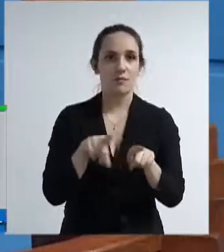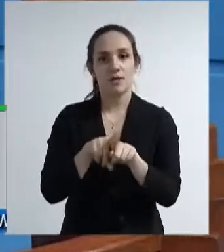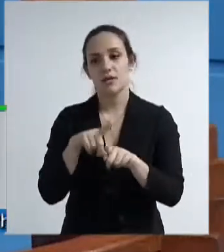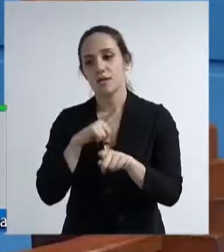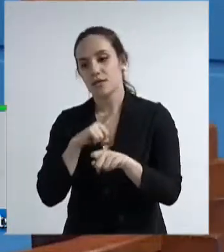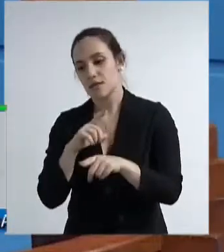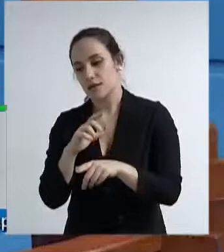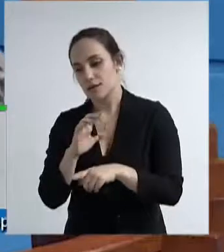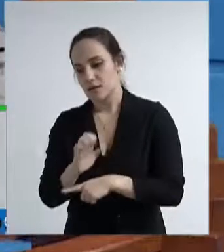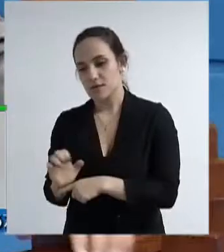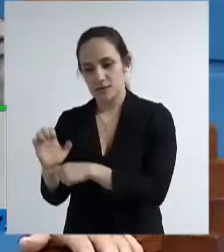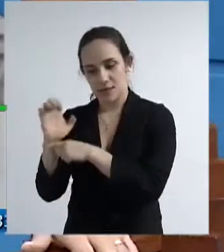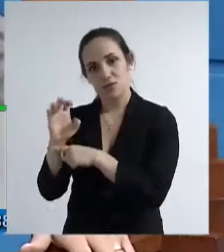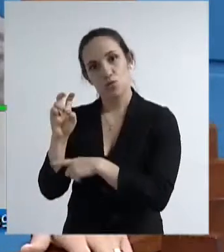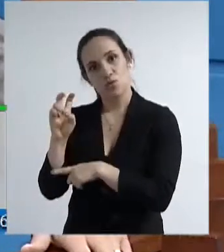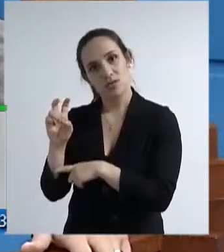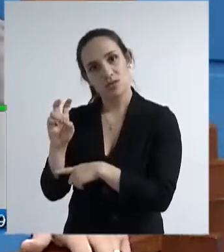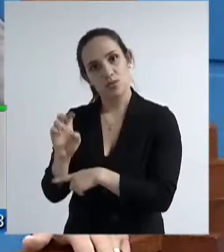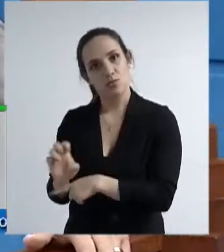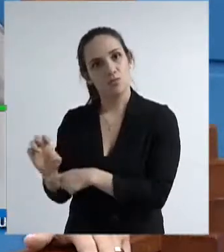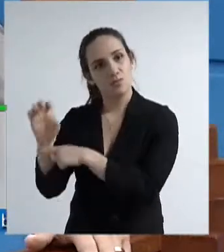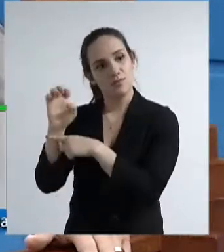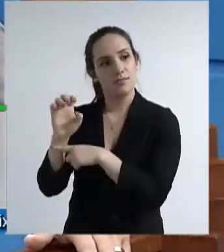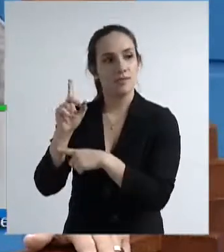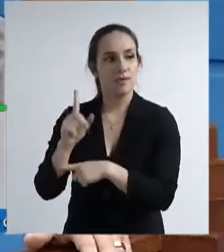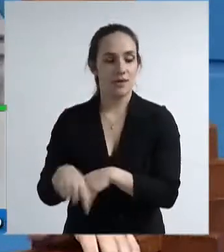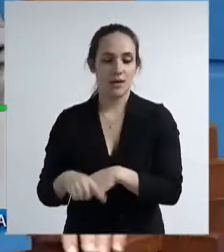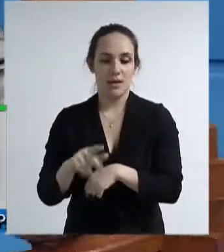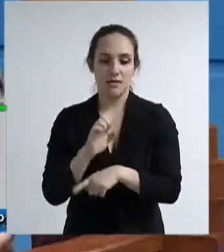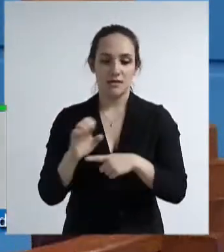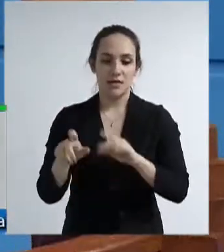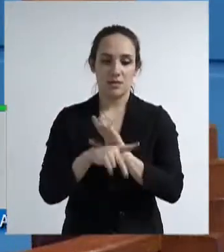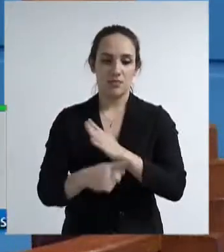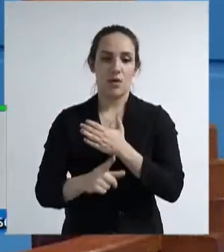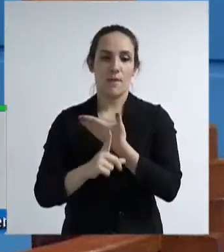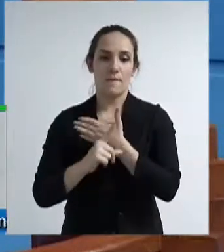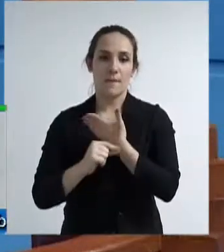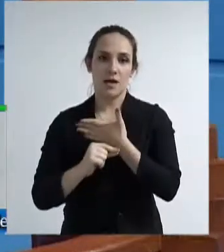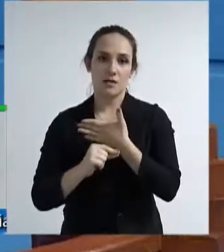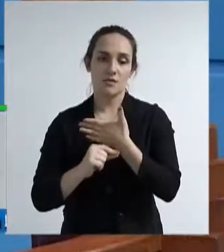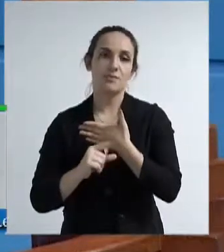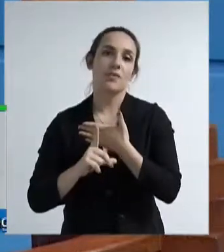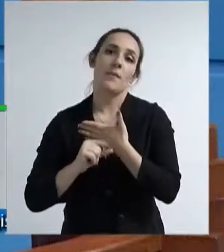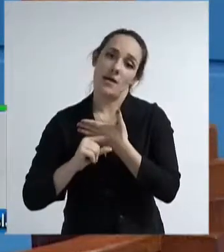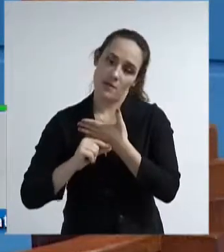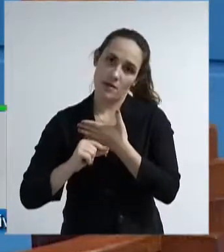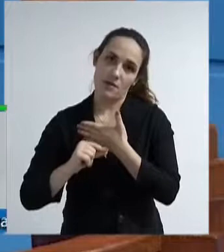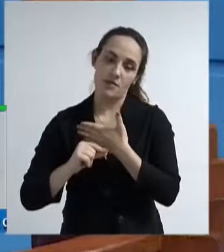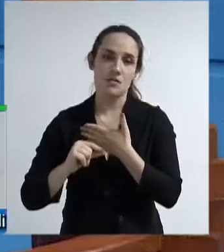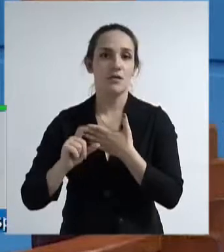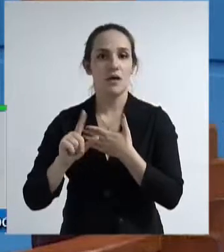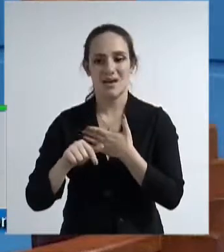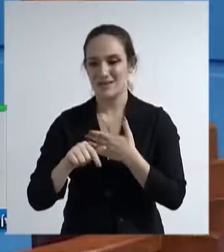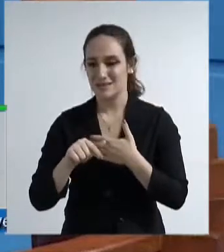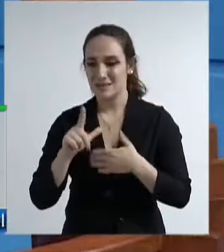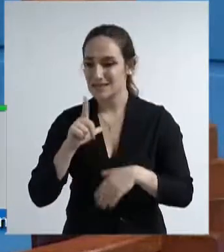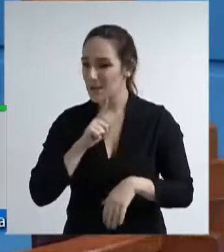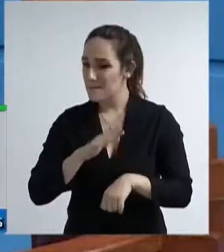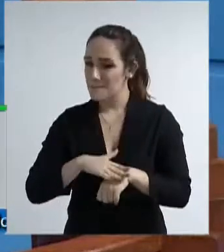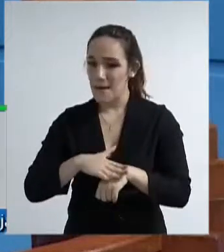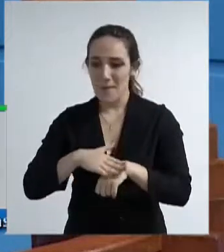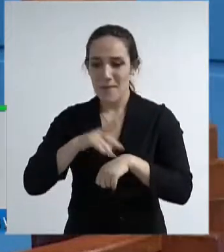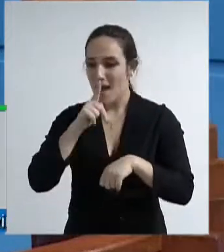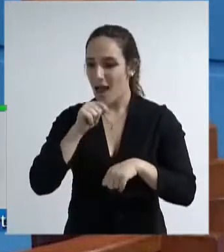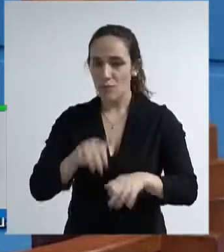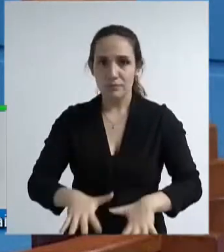brasileiros. Somos genuinamente o estado do Pantanal, maior superfície alagável do mundo e um dos biomas mais